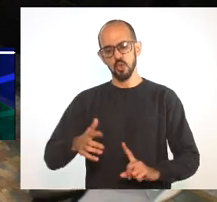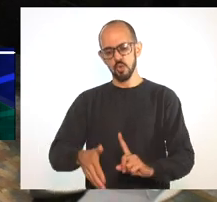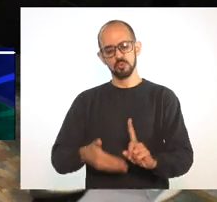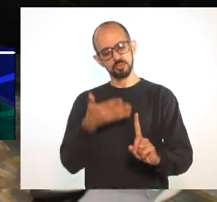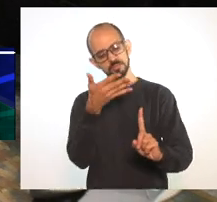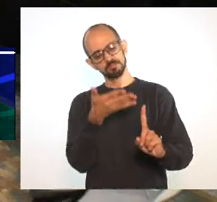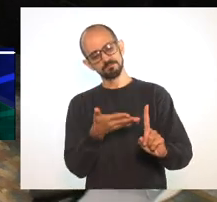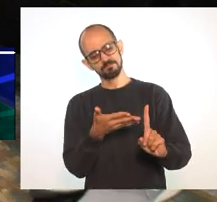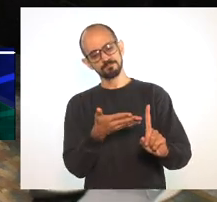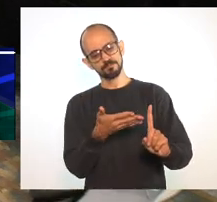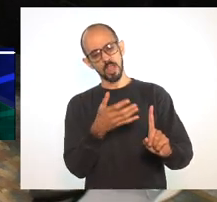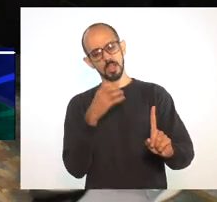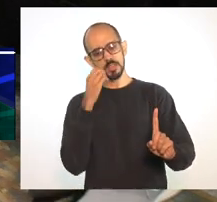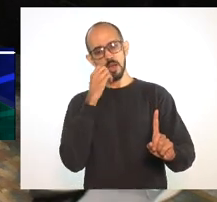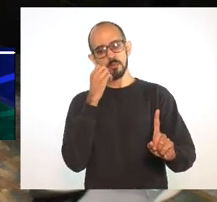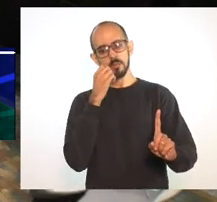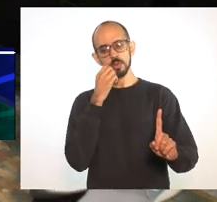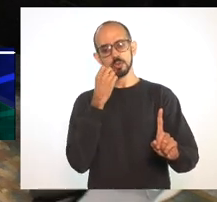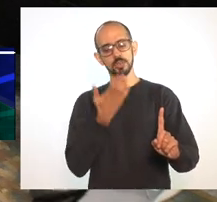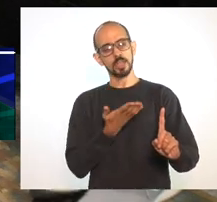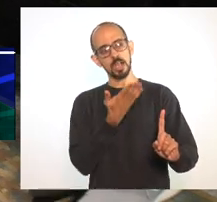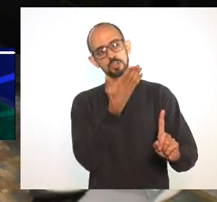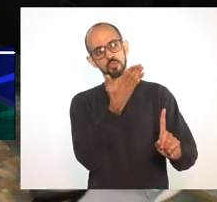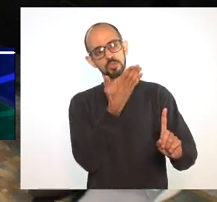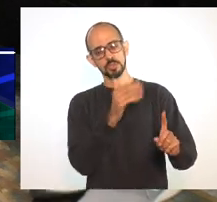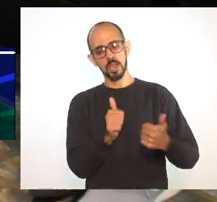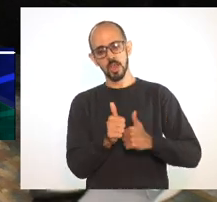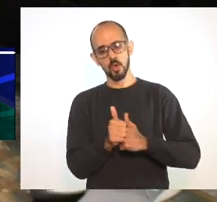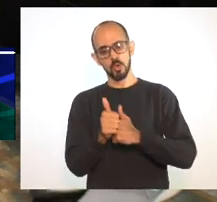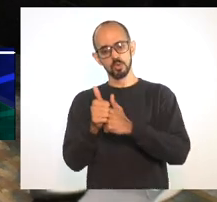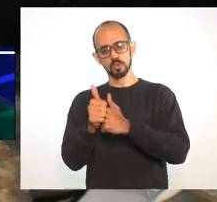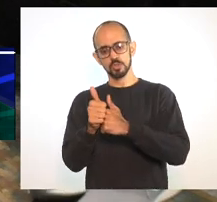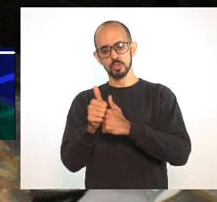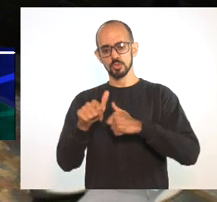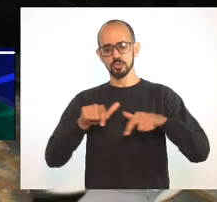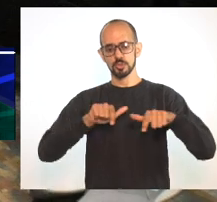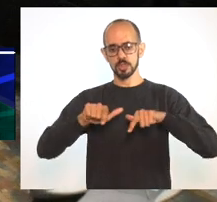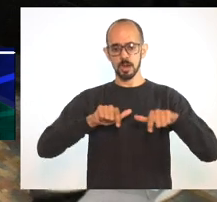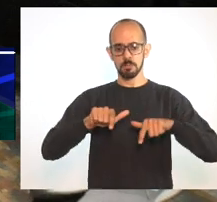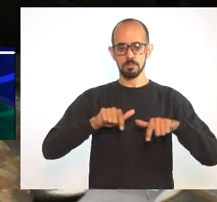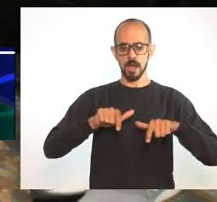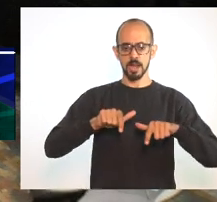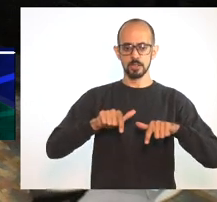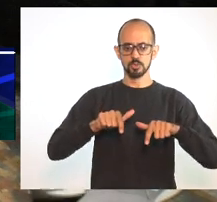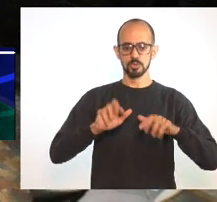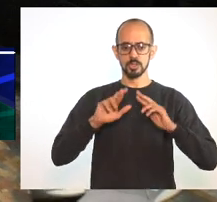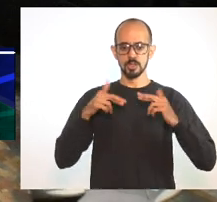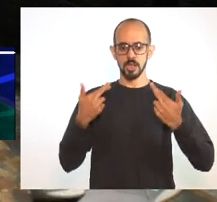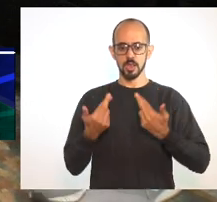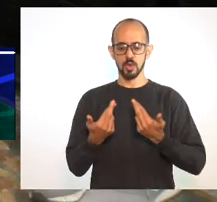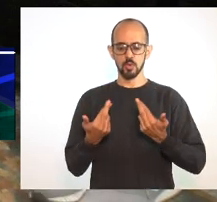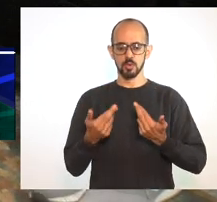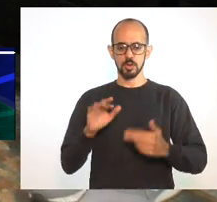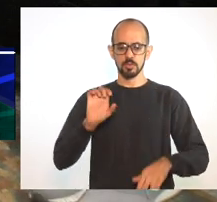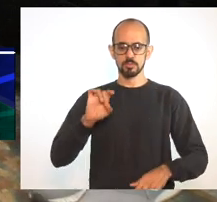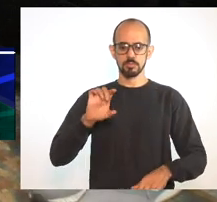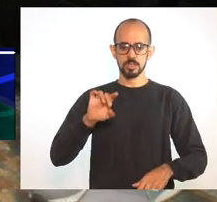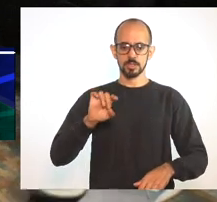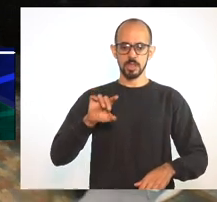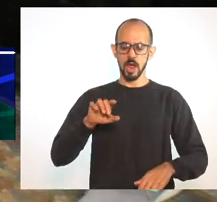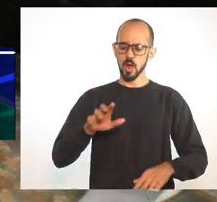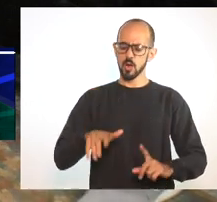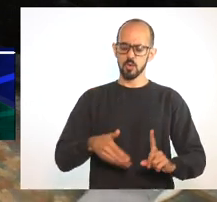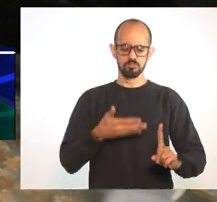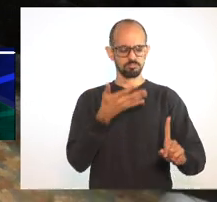a oportunidade de ter Vossa Excelência conduzindo os trabalhos dessa sessão extraordinária, elogiar a iniciativa